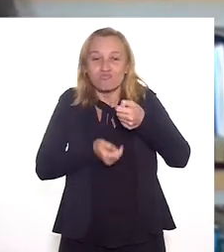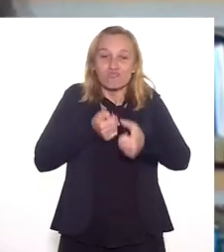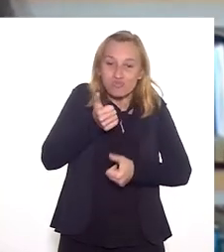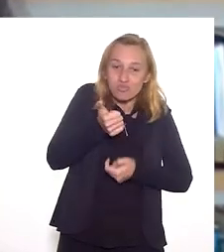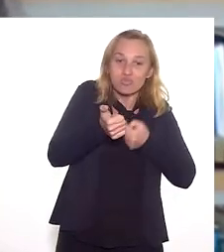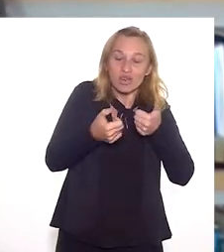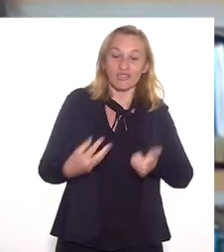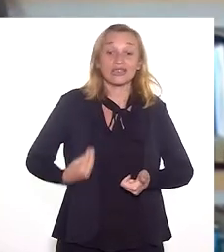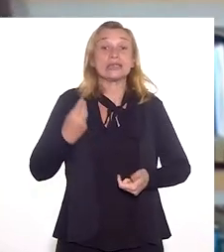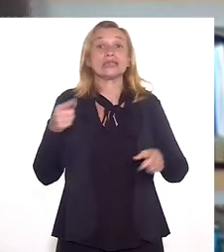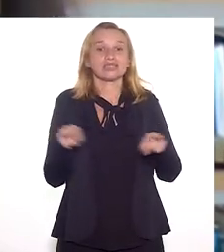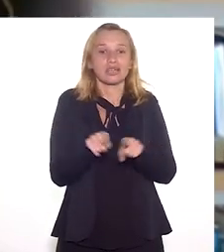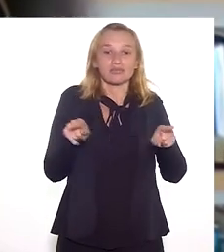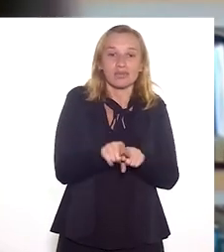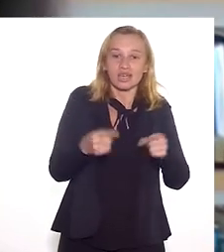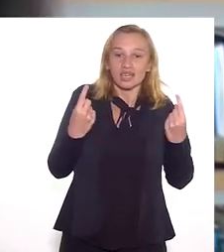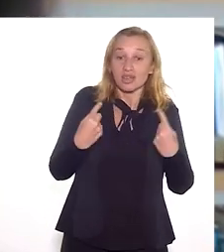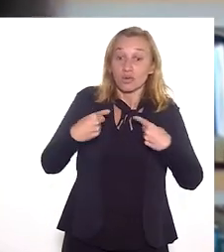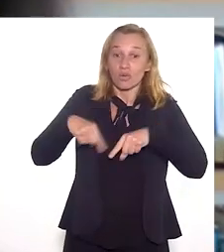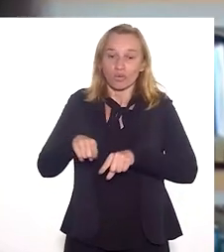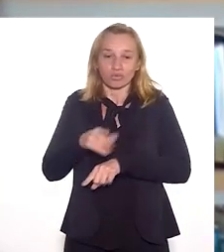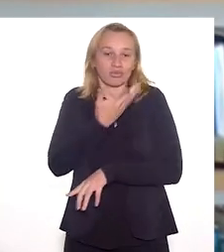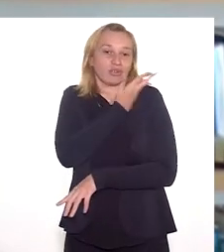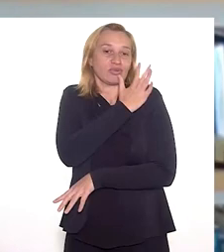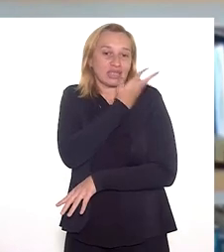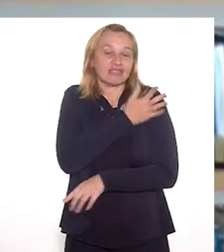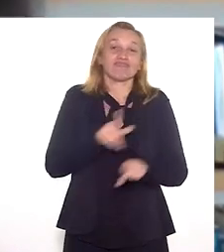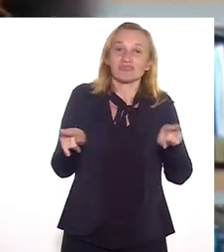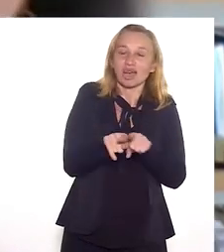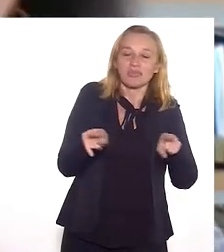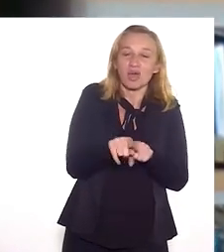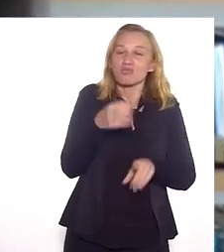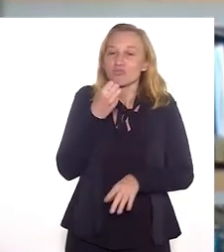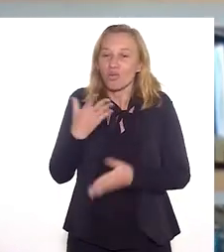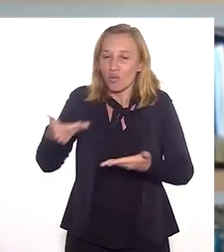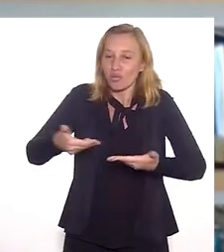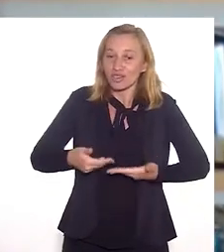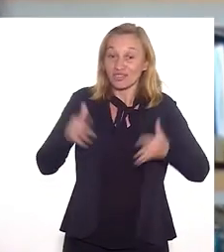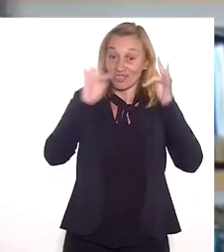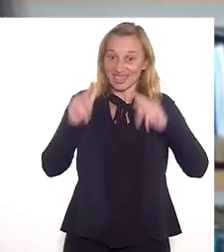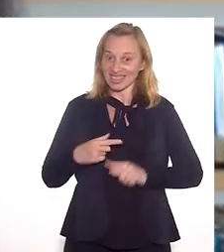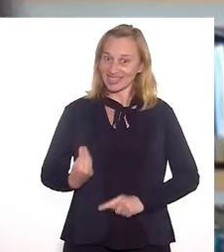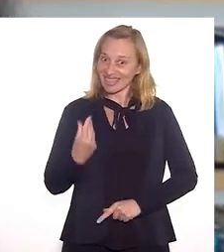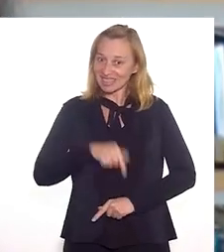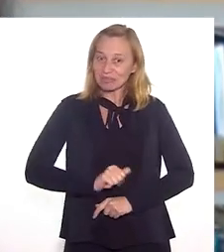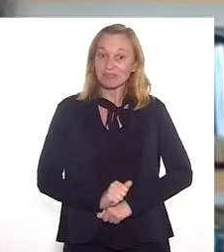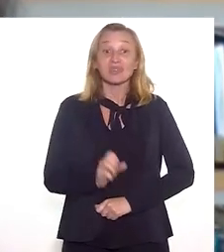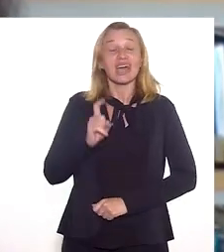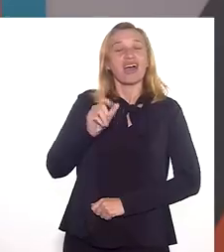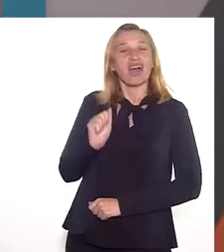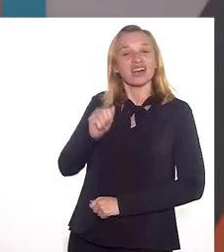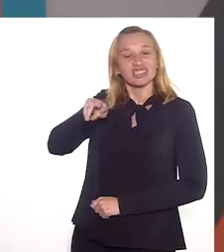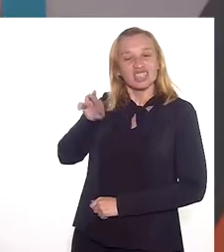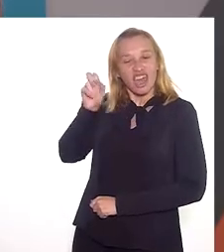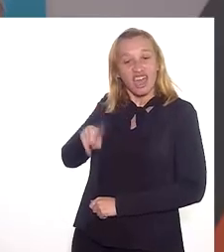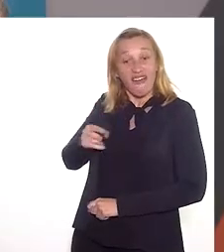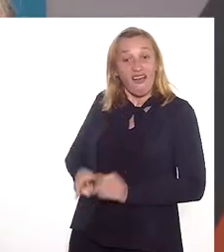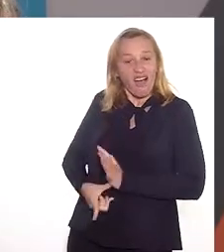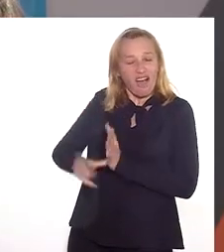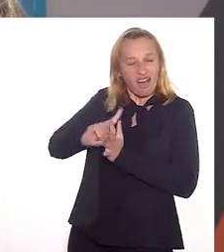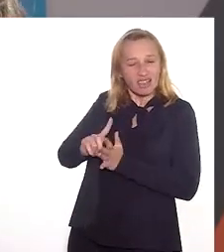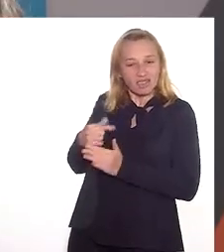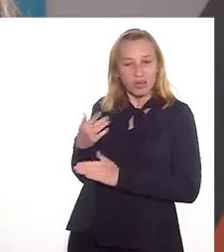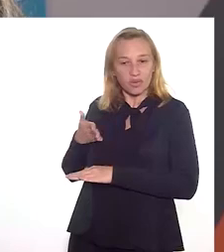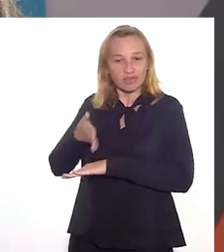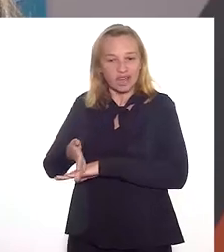vida e enfrentando também o preconceito. Muito bom o convite, muito feliz porque eu estou aqui. André, antes de eu entrar,